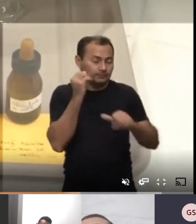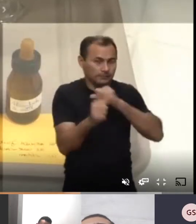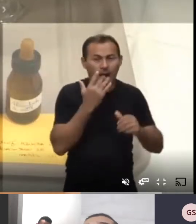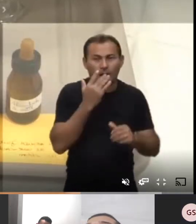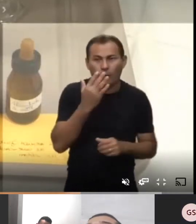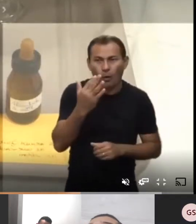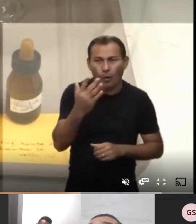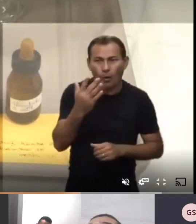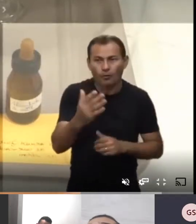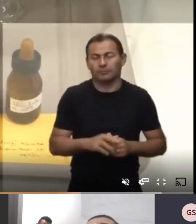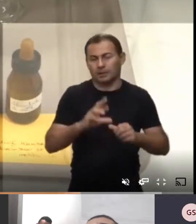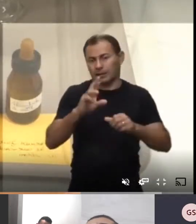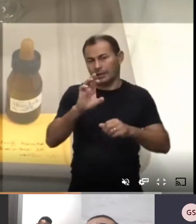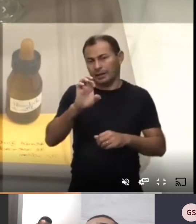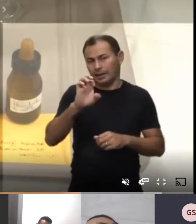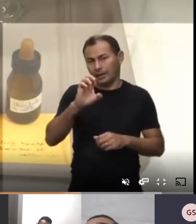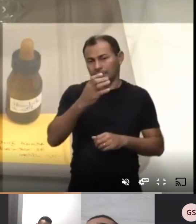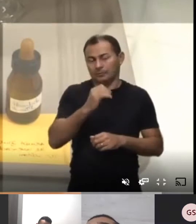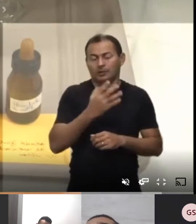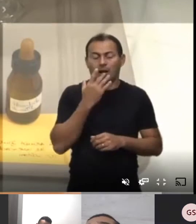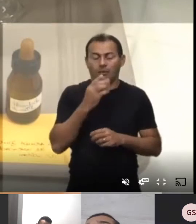né?